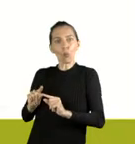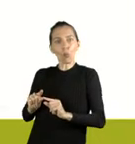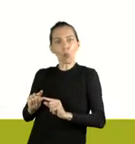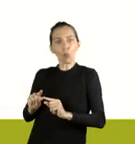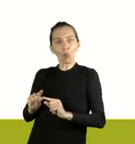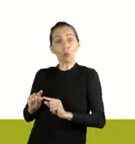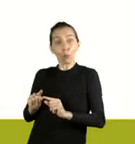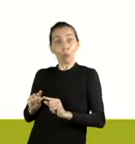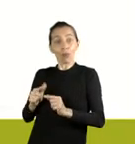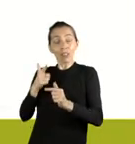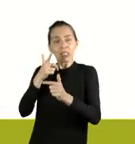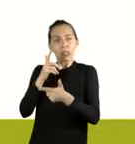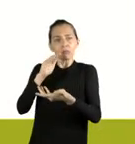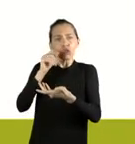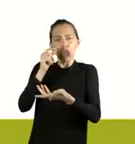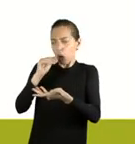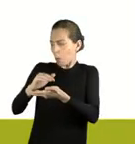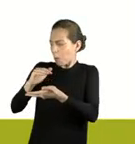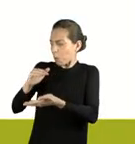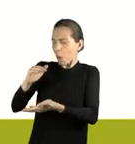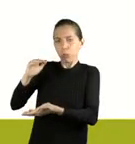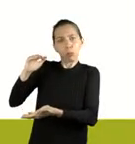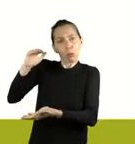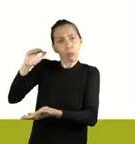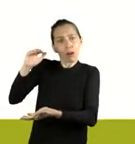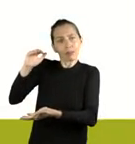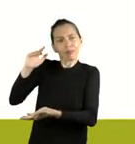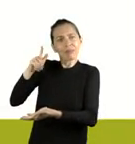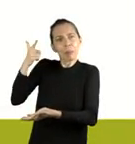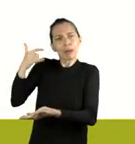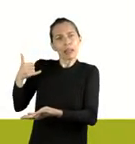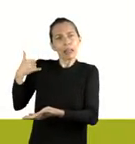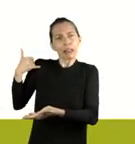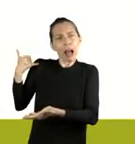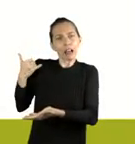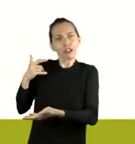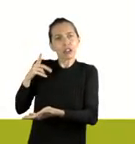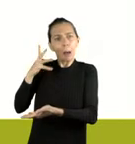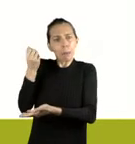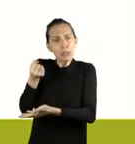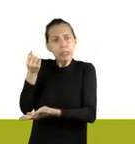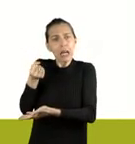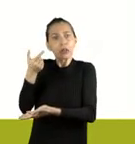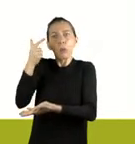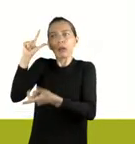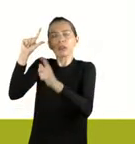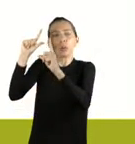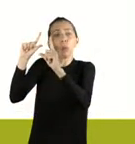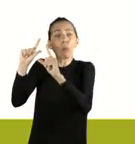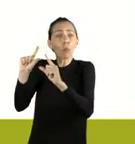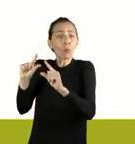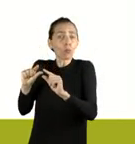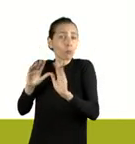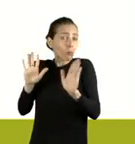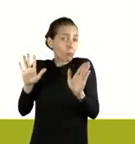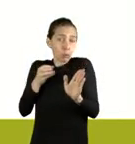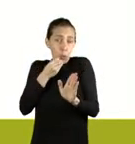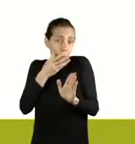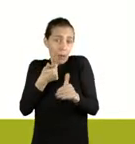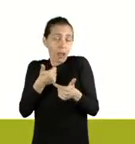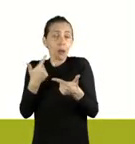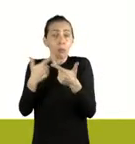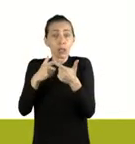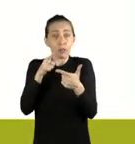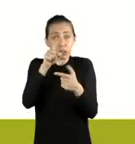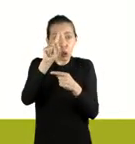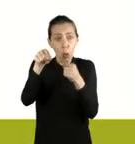um patrimônio, naquele momento, ele vai começar a cair. E tudo bem. Porque você acumulou